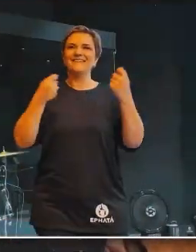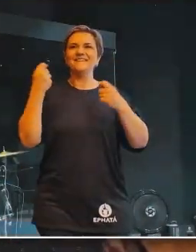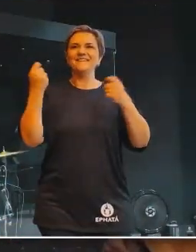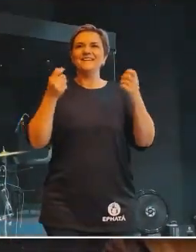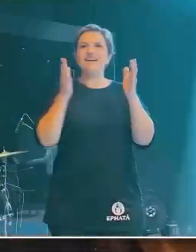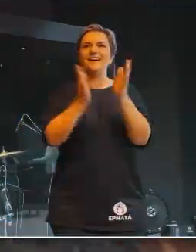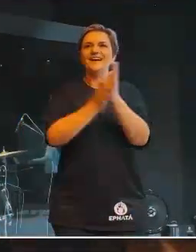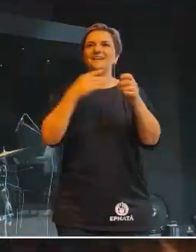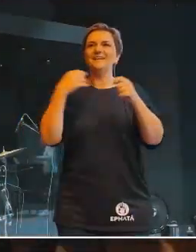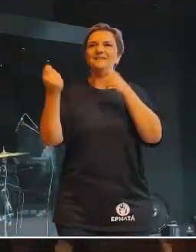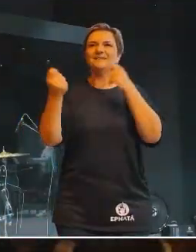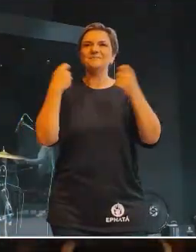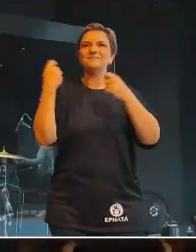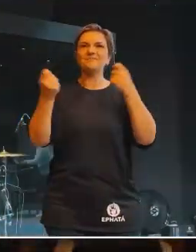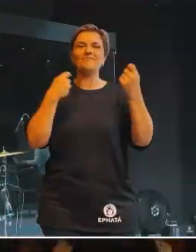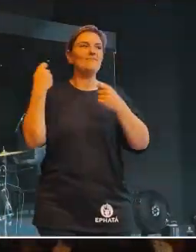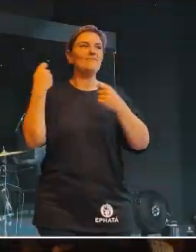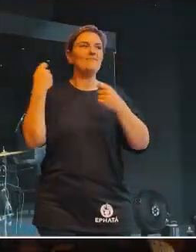Aleluia!